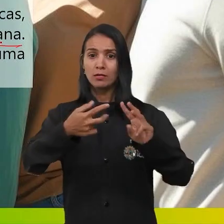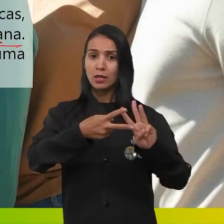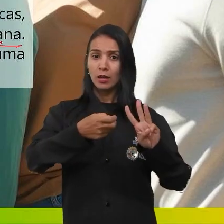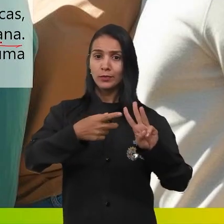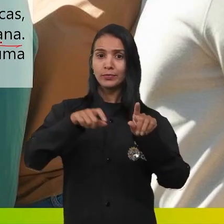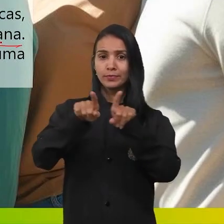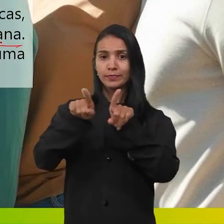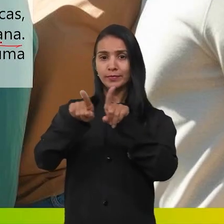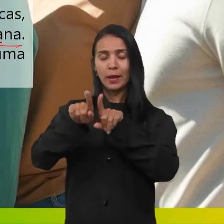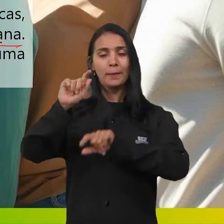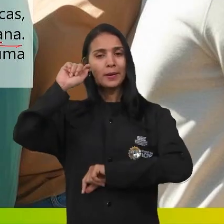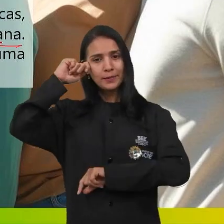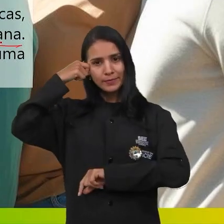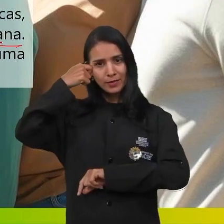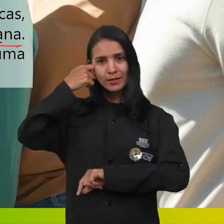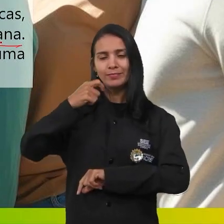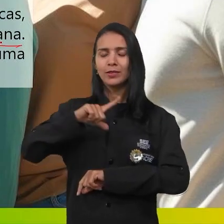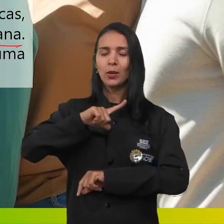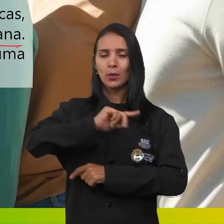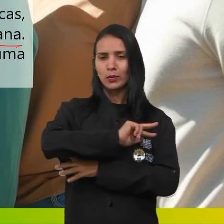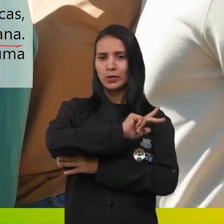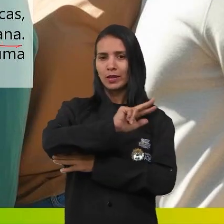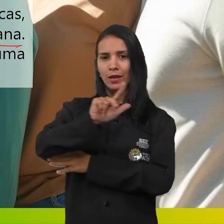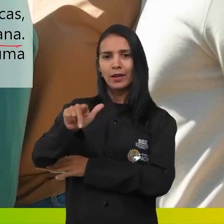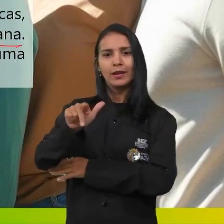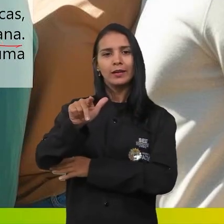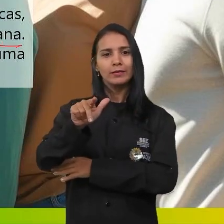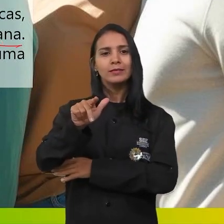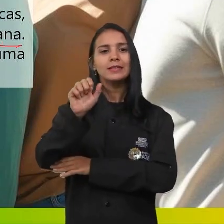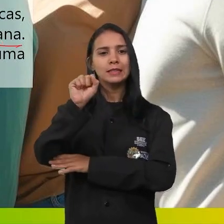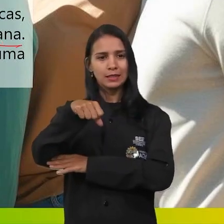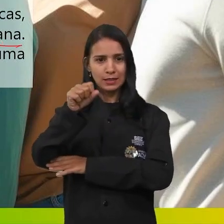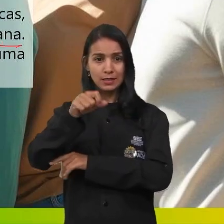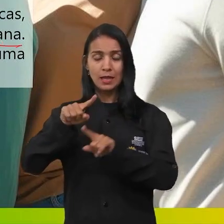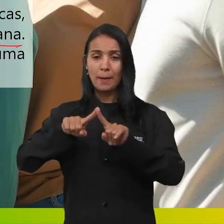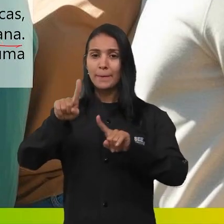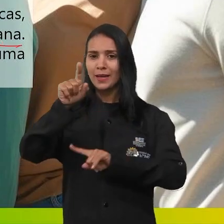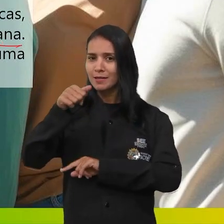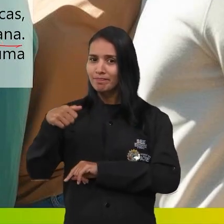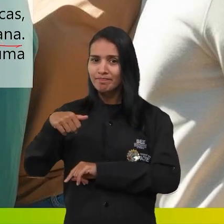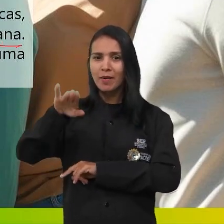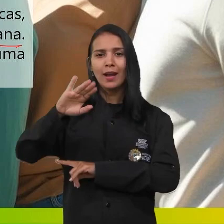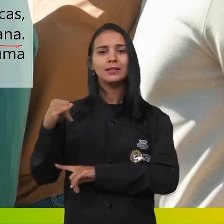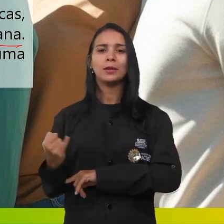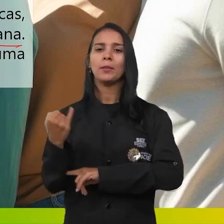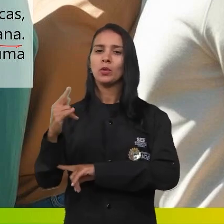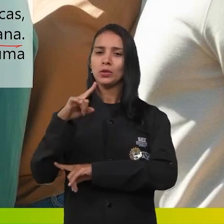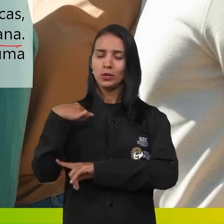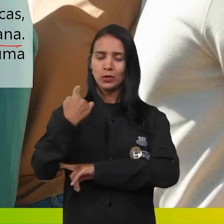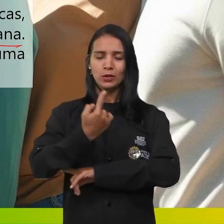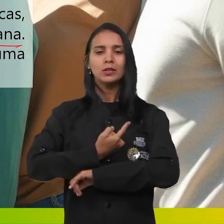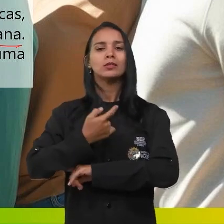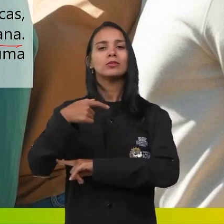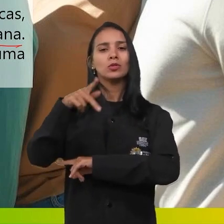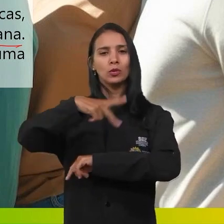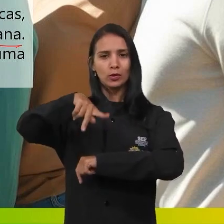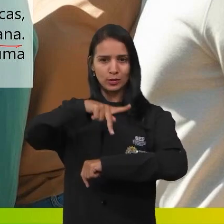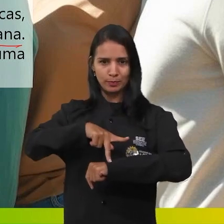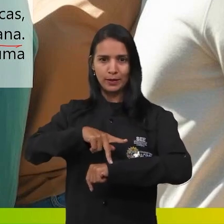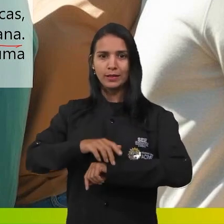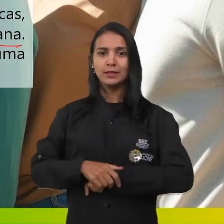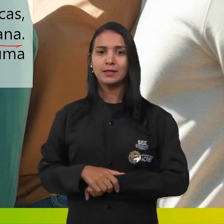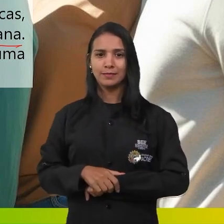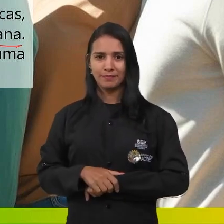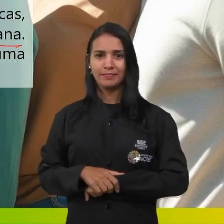africana. Toda essa diversidade é um dos maiores patrimônios culturais do país, traduzindo-se em